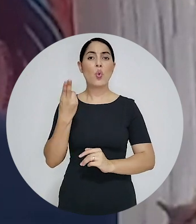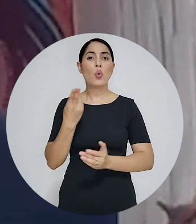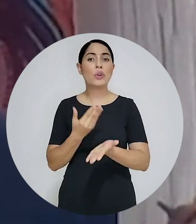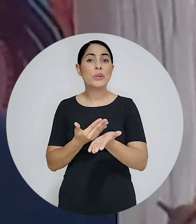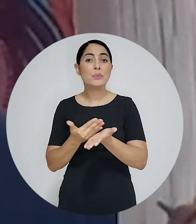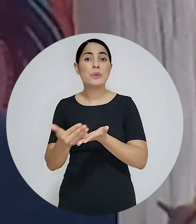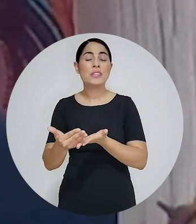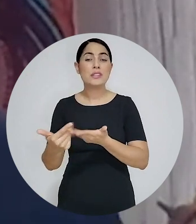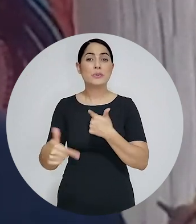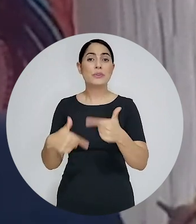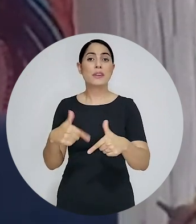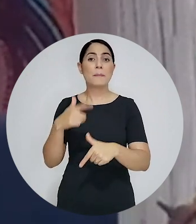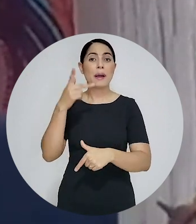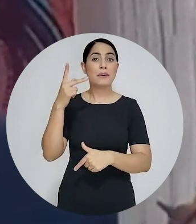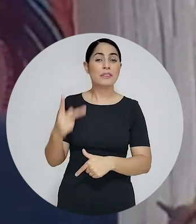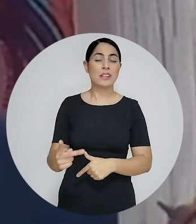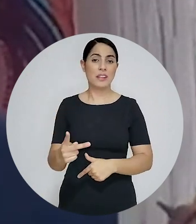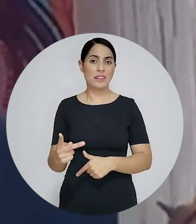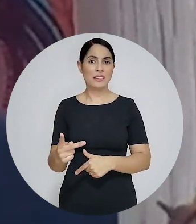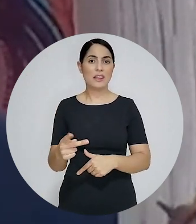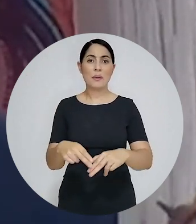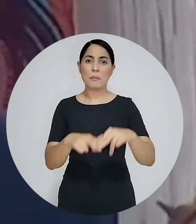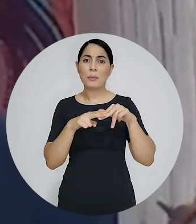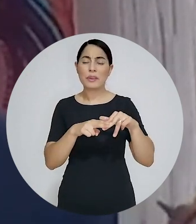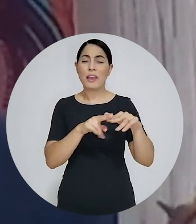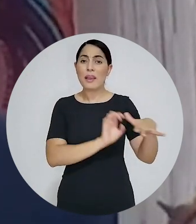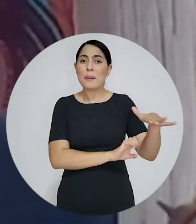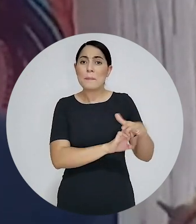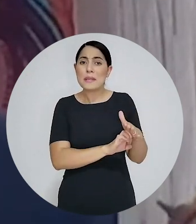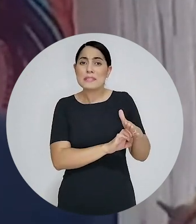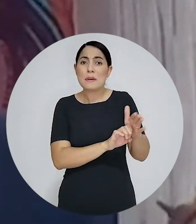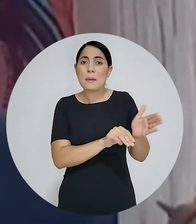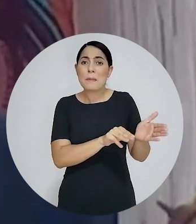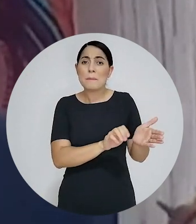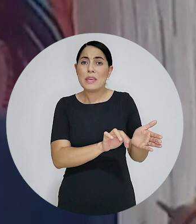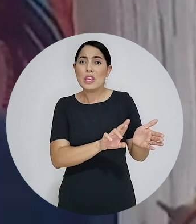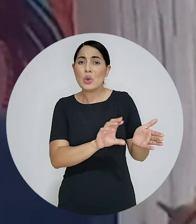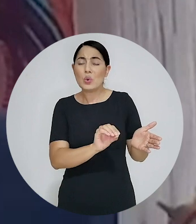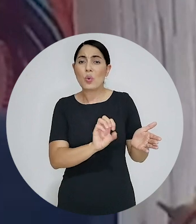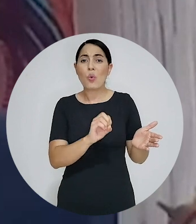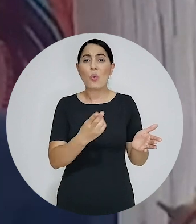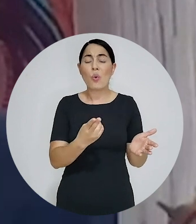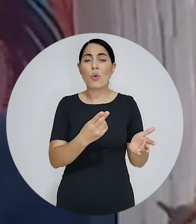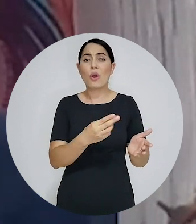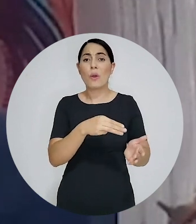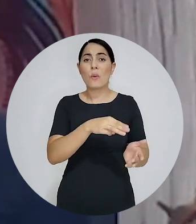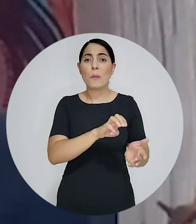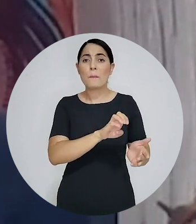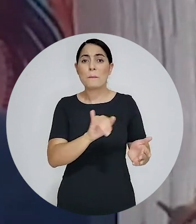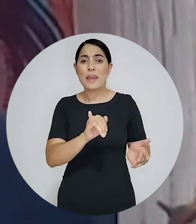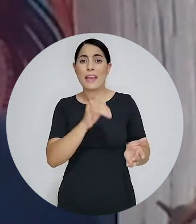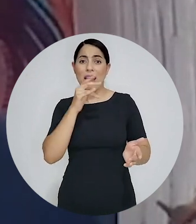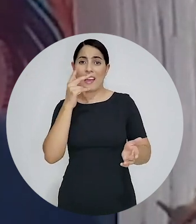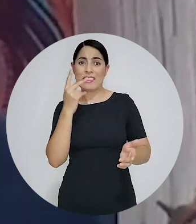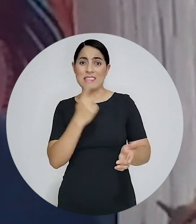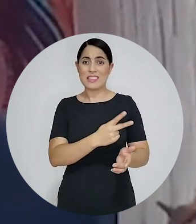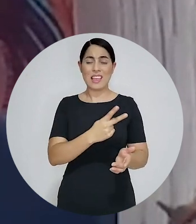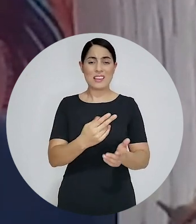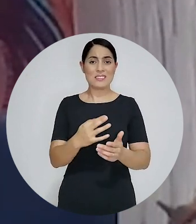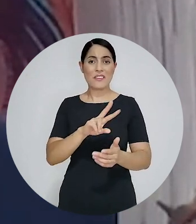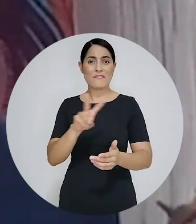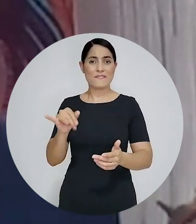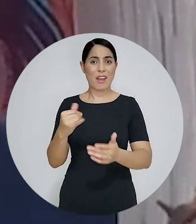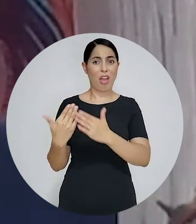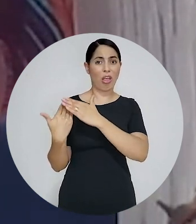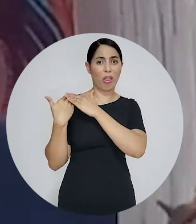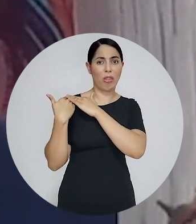disruptivos, ou que estão no início do seu negócio, ou que tem um negócio muito pequeno, uma microempresa ou microempreendedor individual, colocar nos